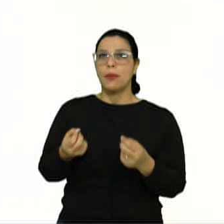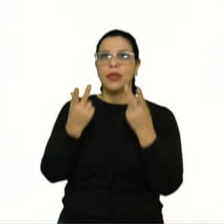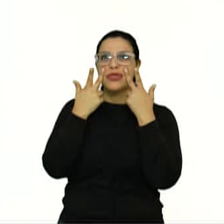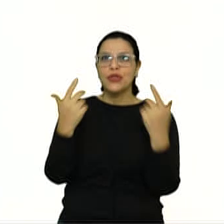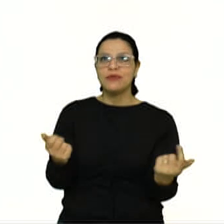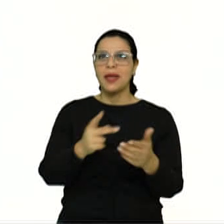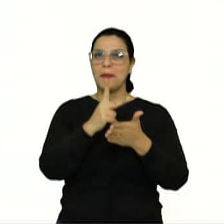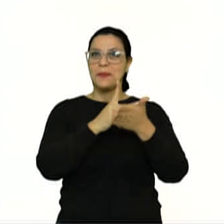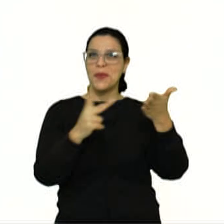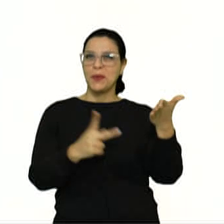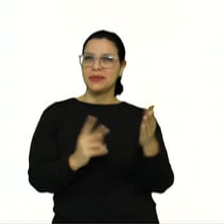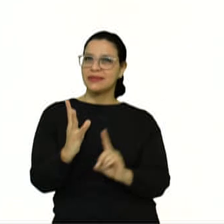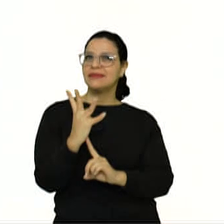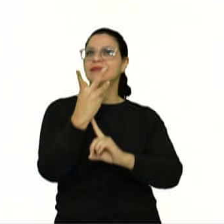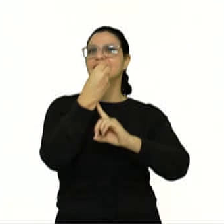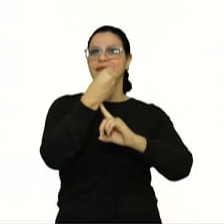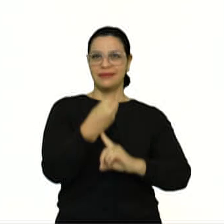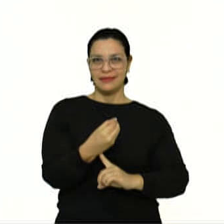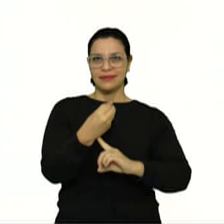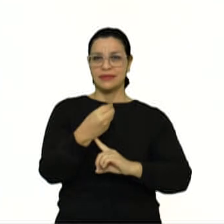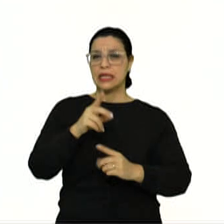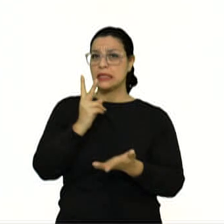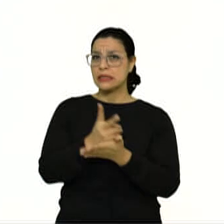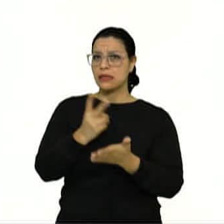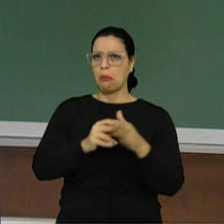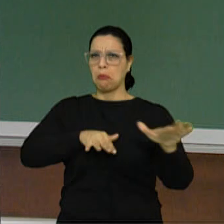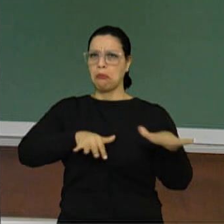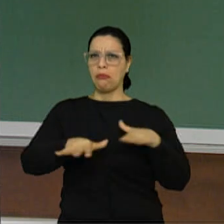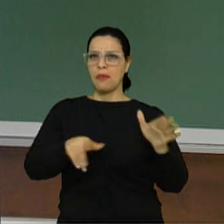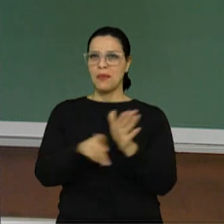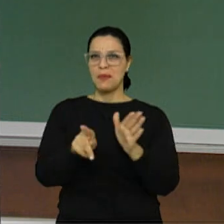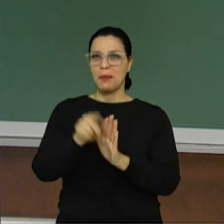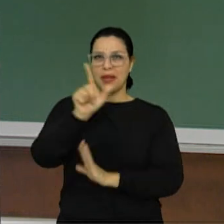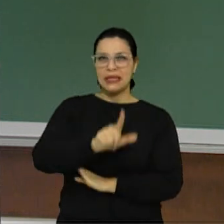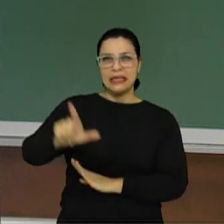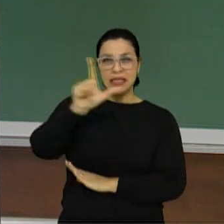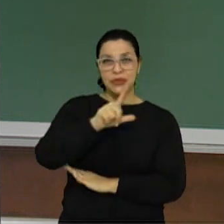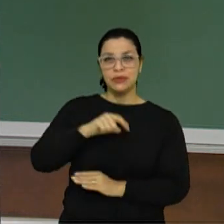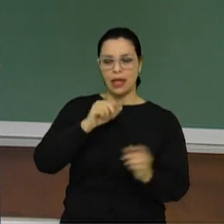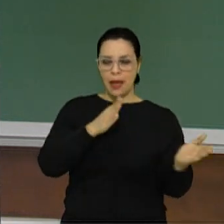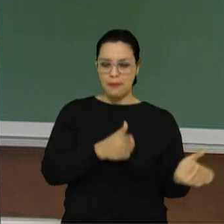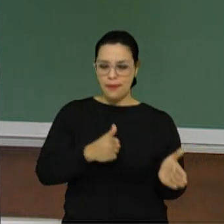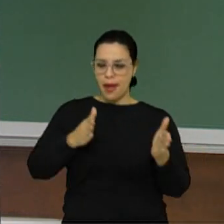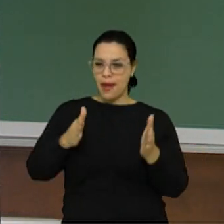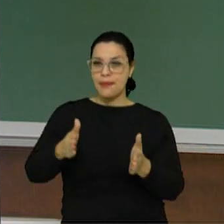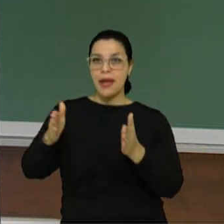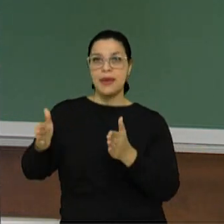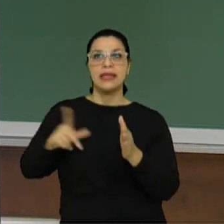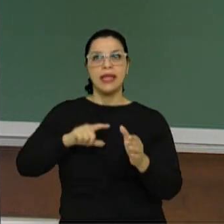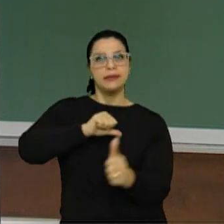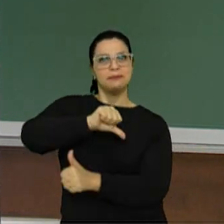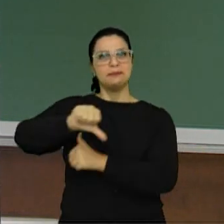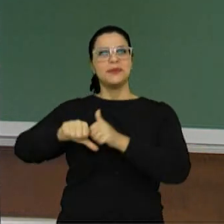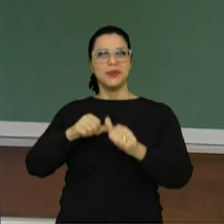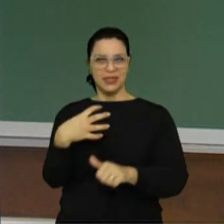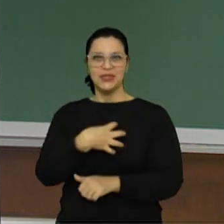Inovação poética e artística. Sempre que um movimento literário sucede o outro, ele propõe, certamente, uma